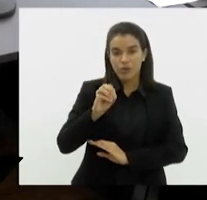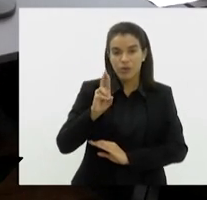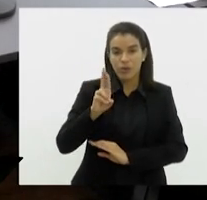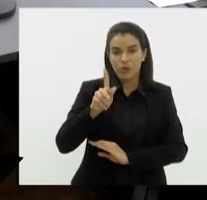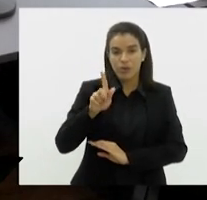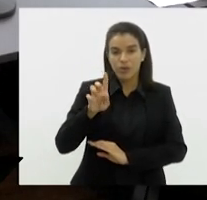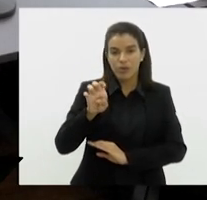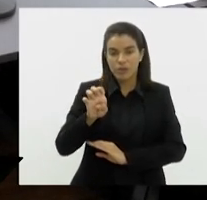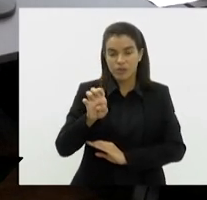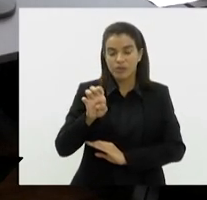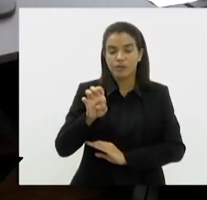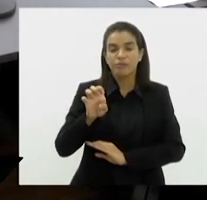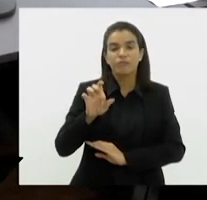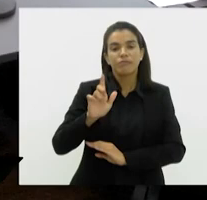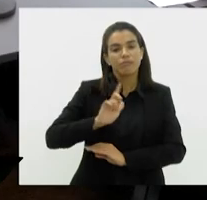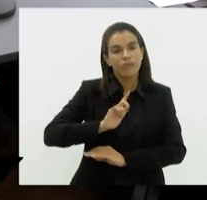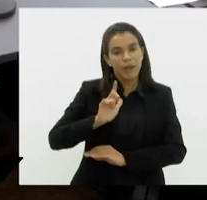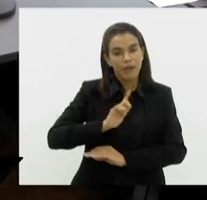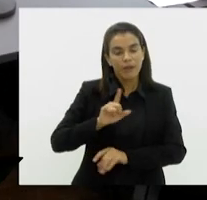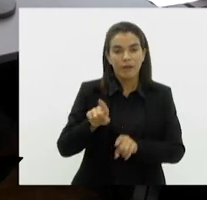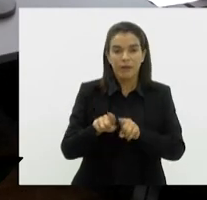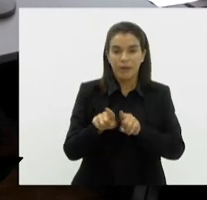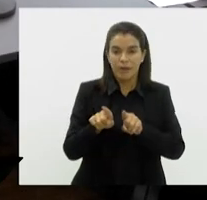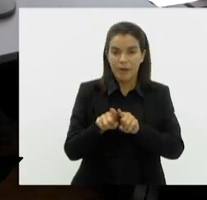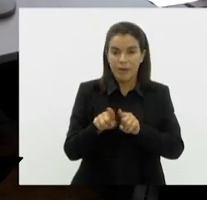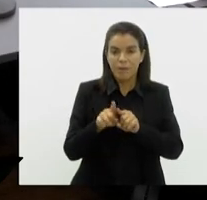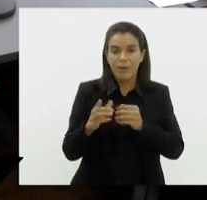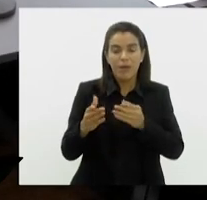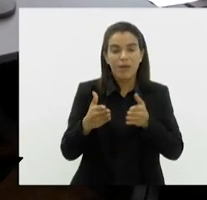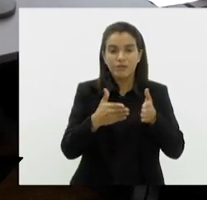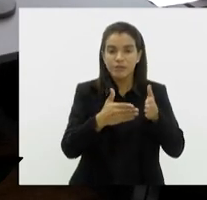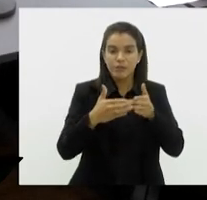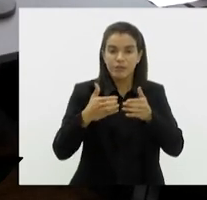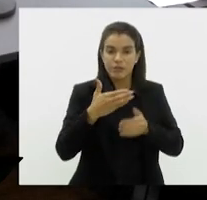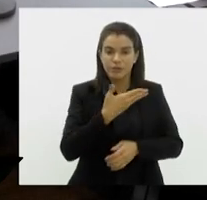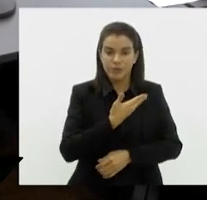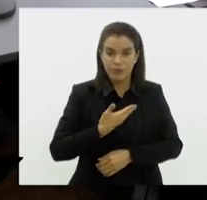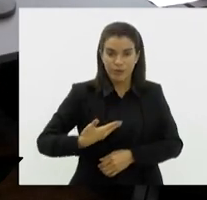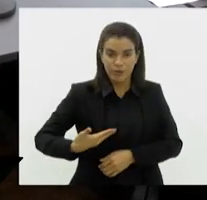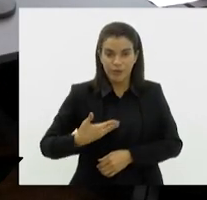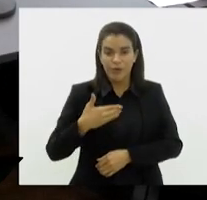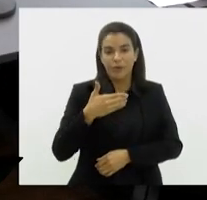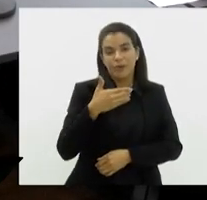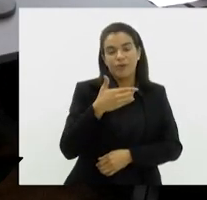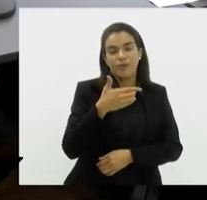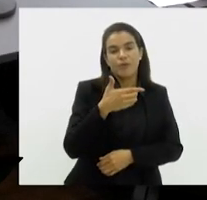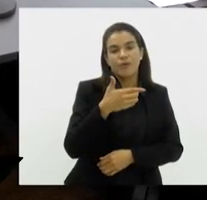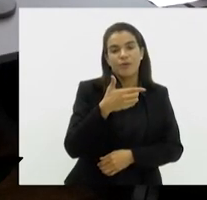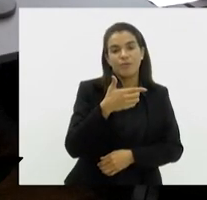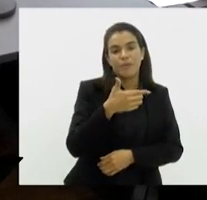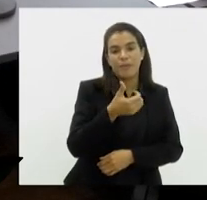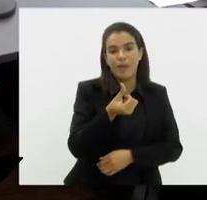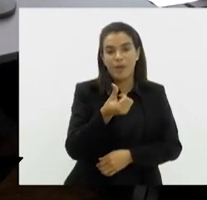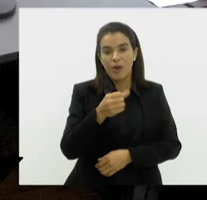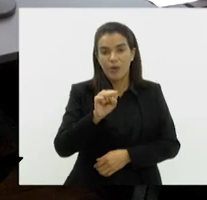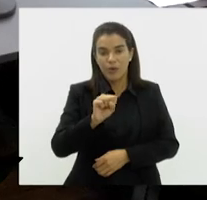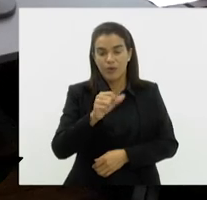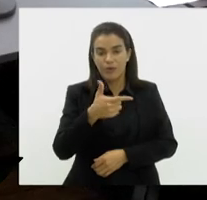Neto, também existe a indicação legislativa 58 de 23, que tem